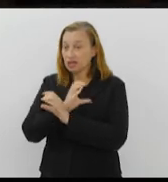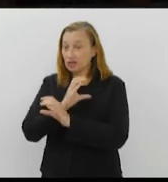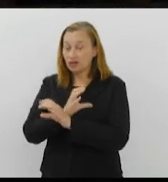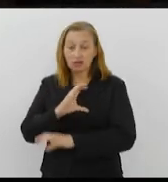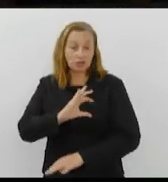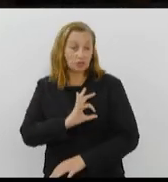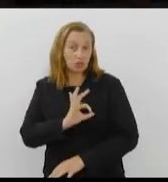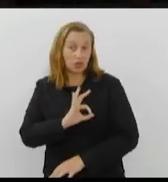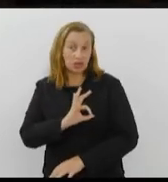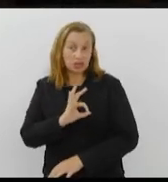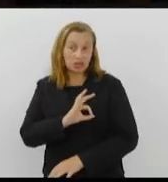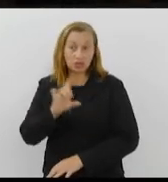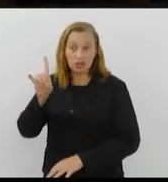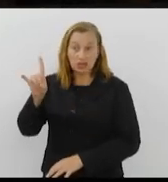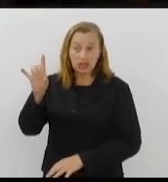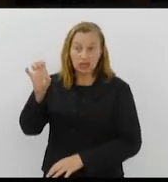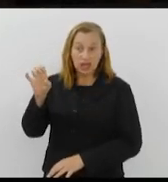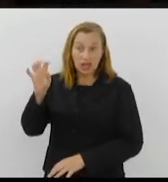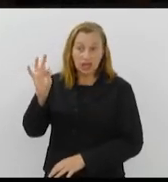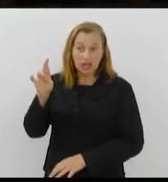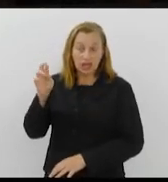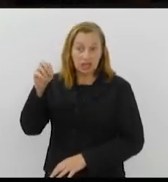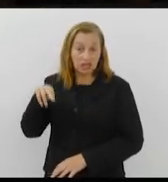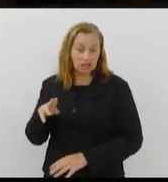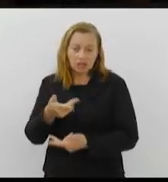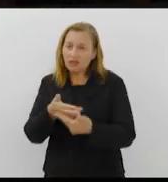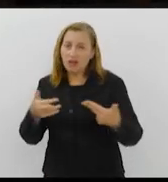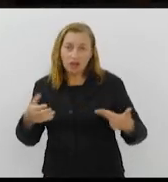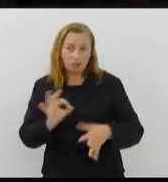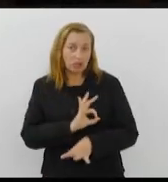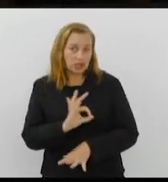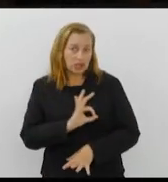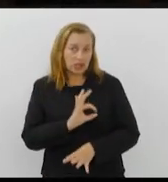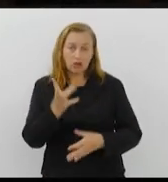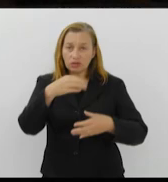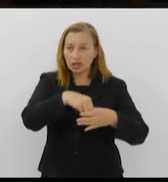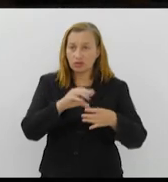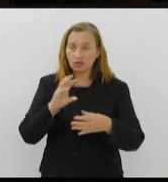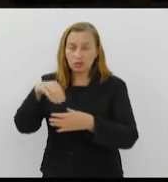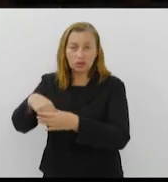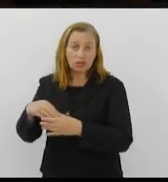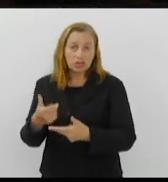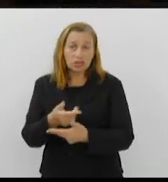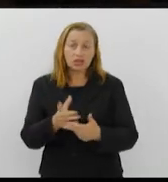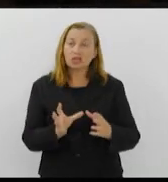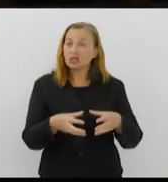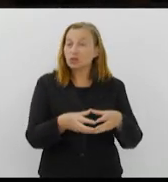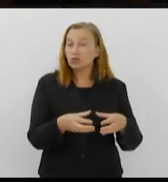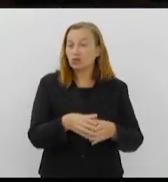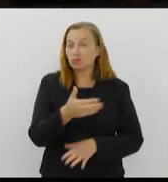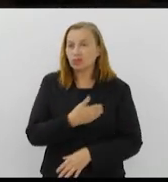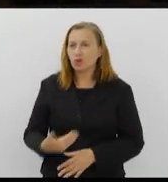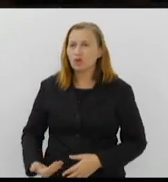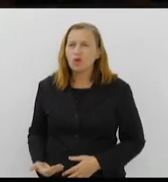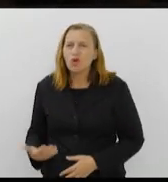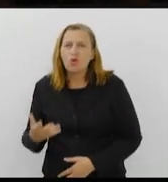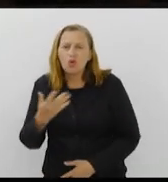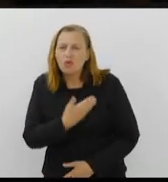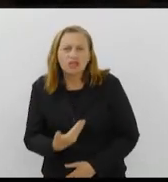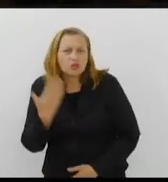do DETRAN, nós vamos ter vários policiais nesses órgãos, presidente. Isso é um absurdo. E será que o governador não está